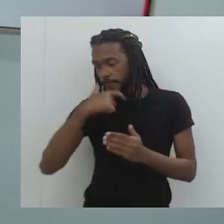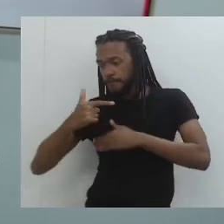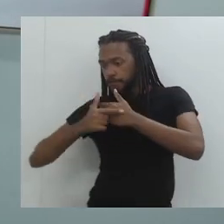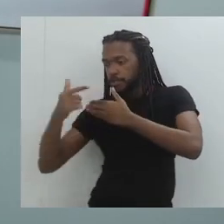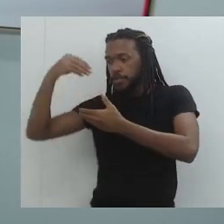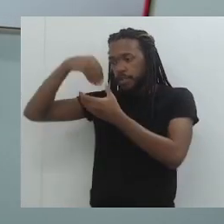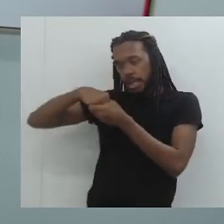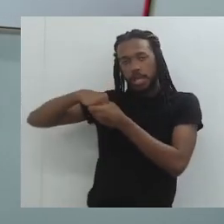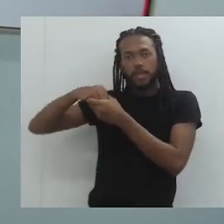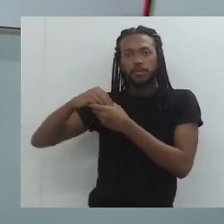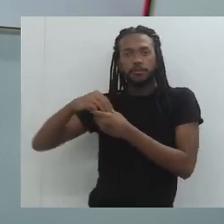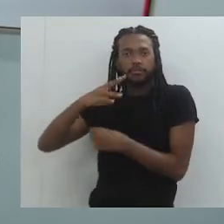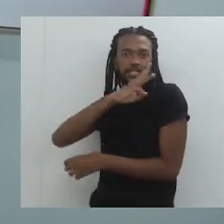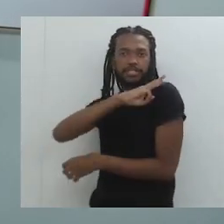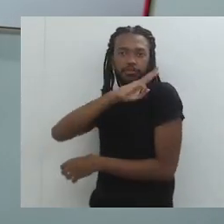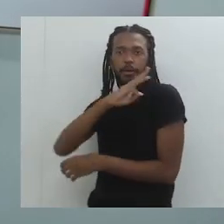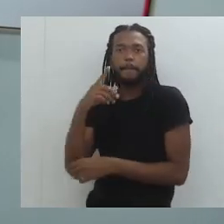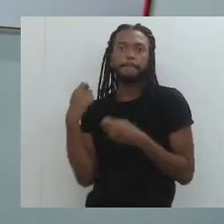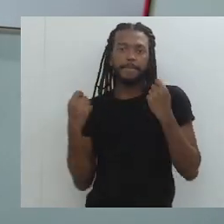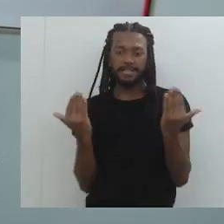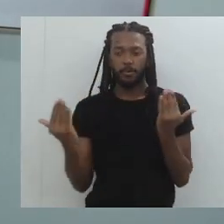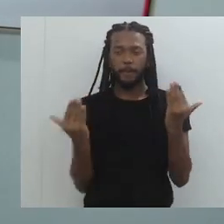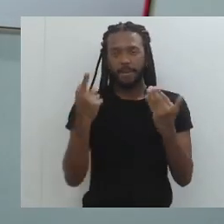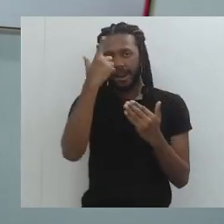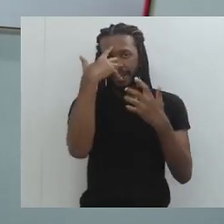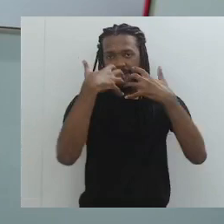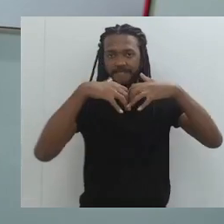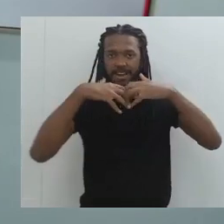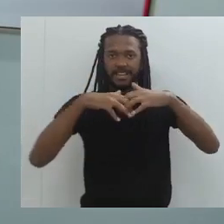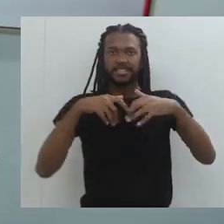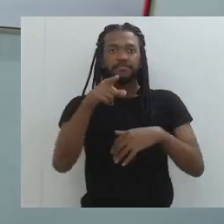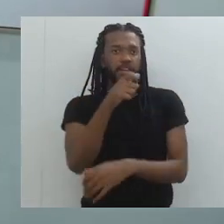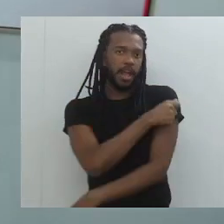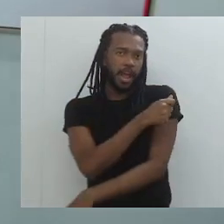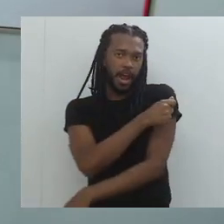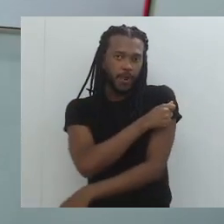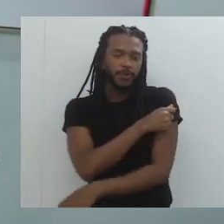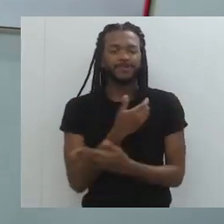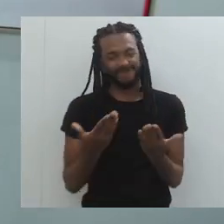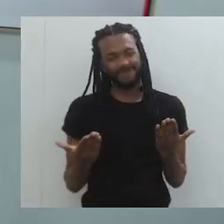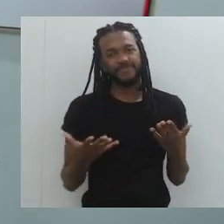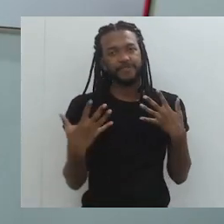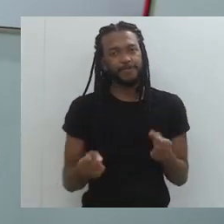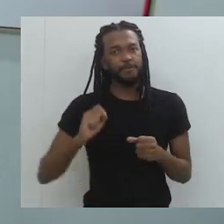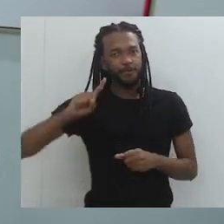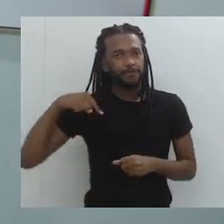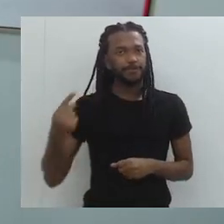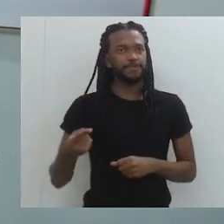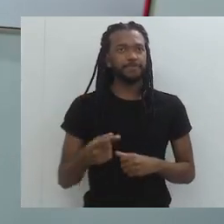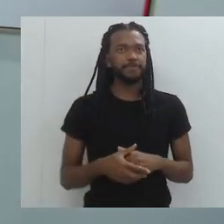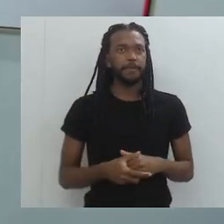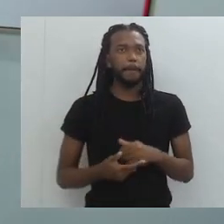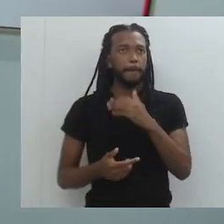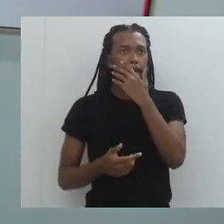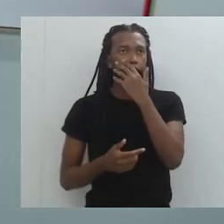ensino médio. A gente precisa refletir sobre isso, estudante. Mas vamos para outro jogo popular,